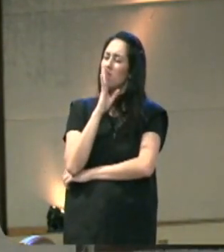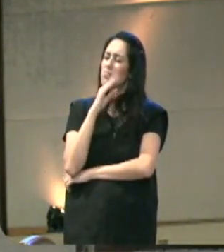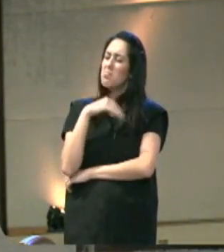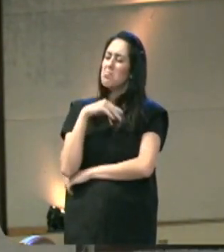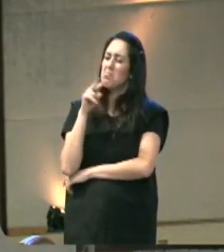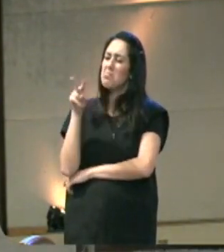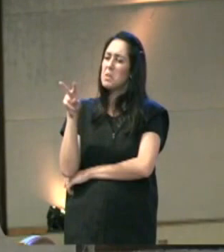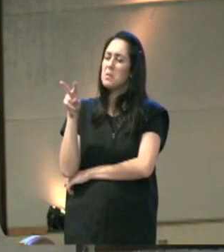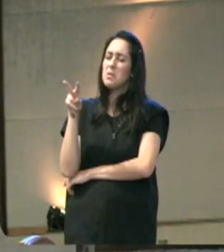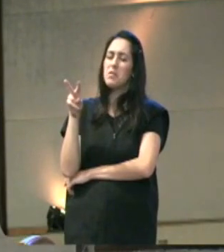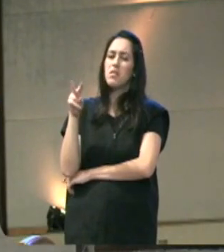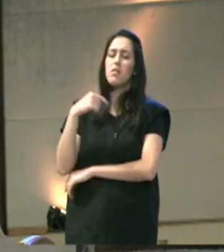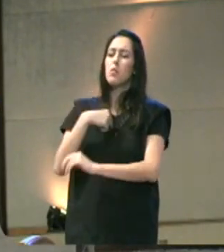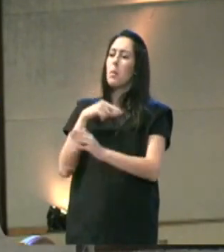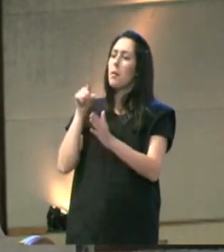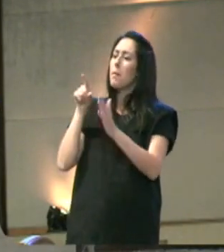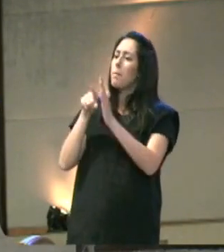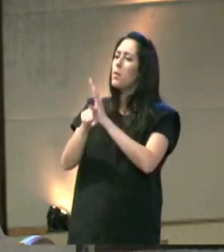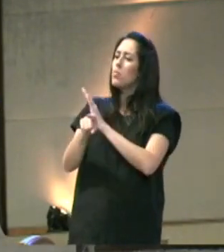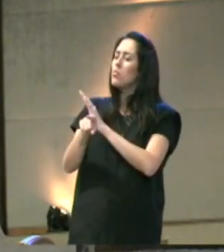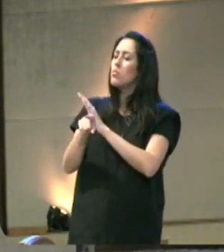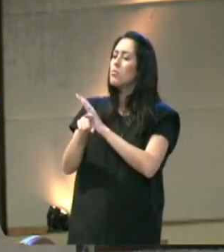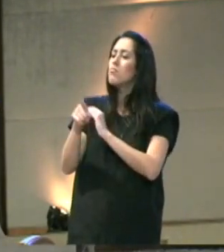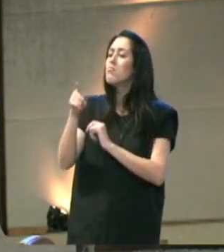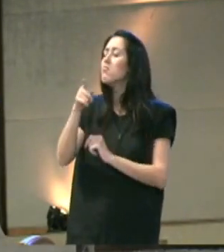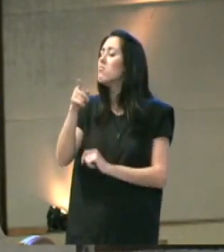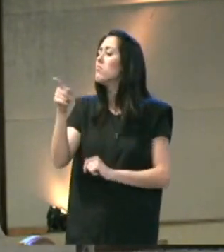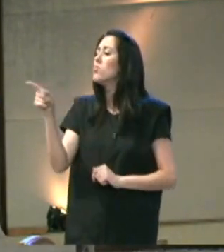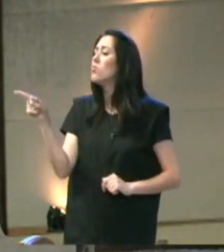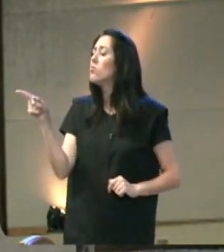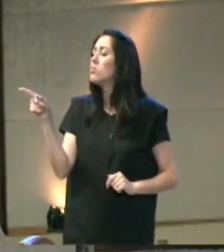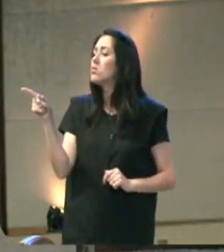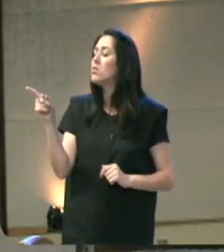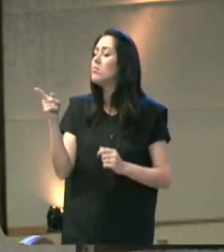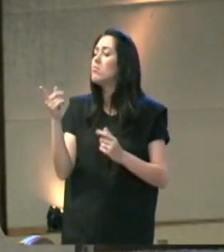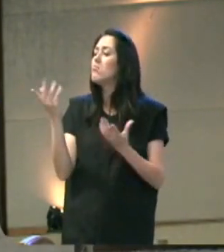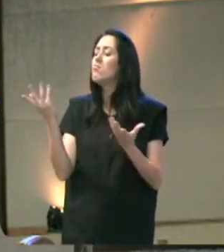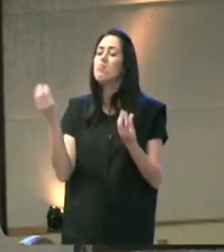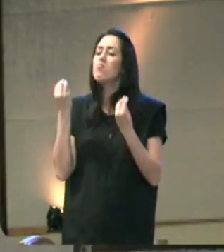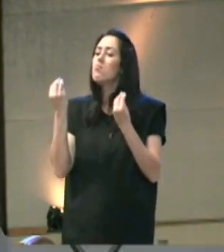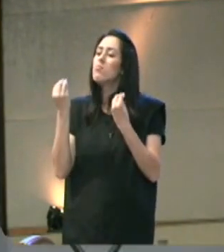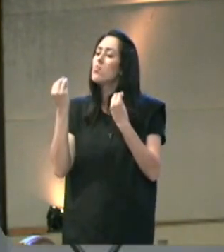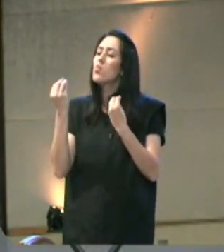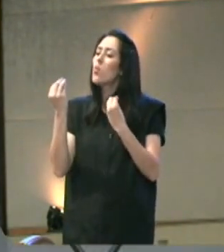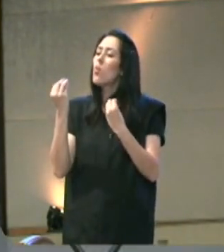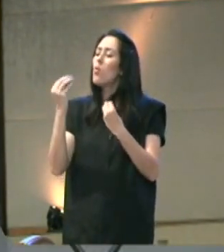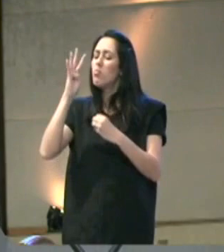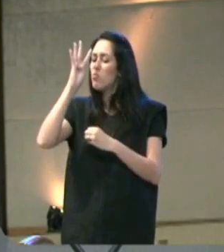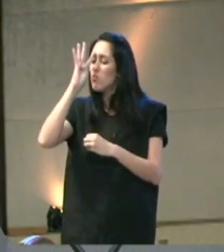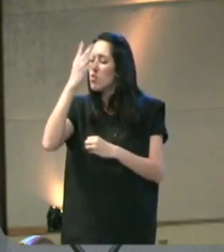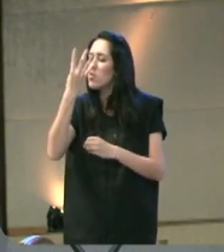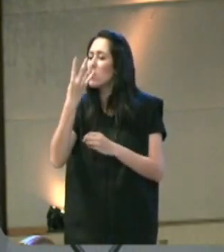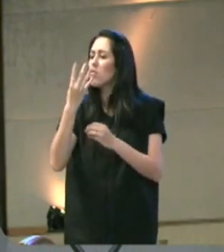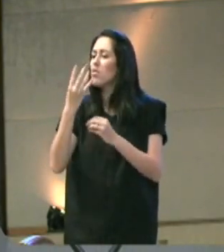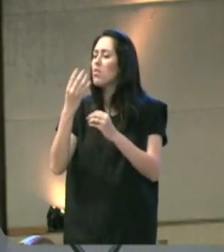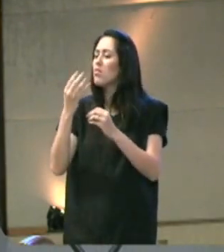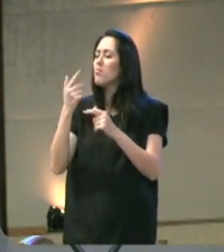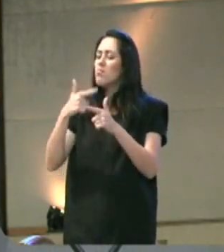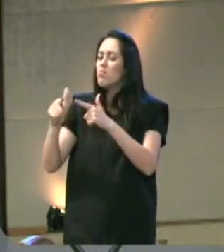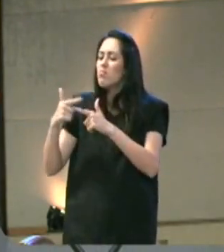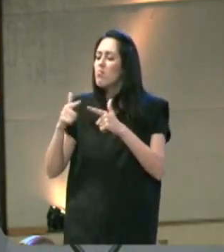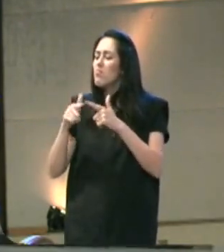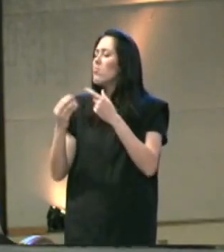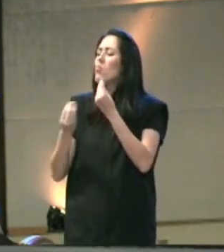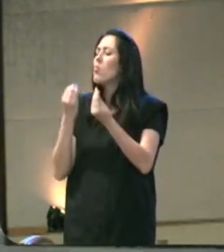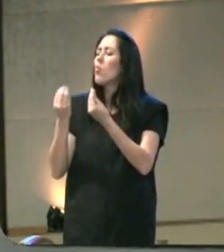pergunta: o que você gostaria que fosse o final dessa história? Ok,